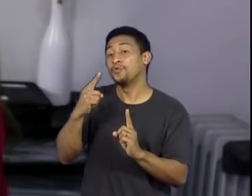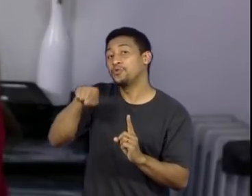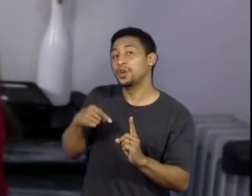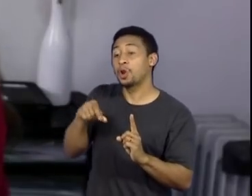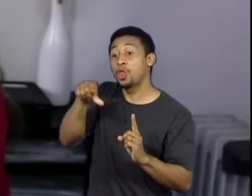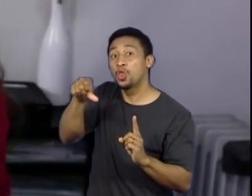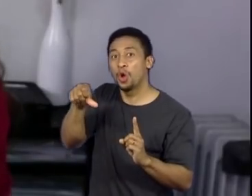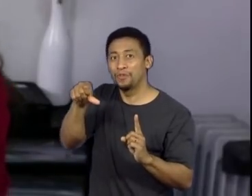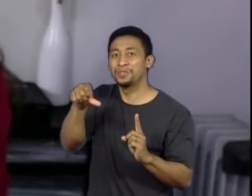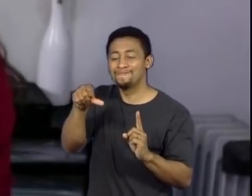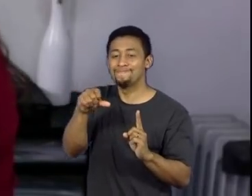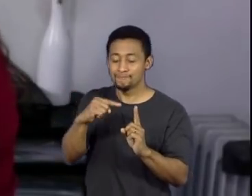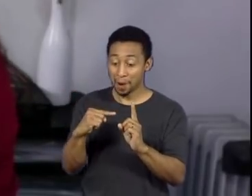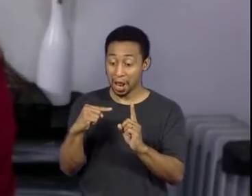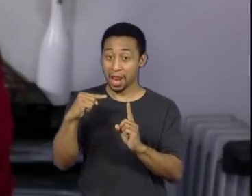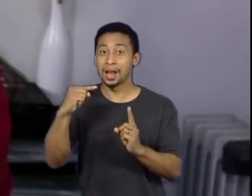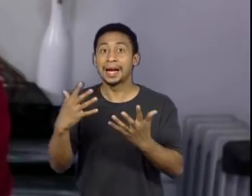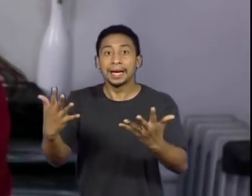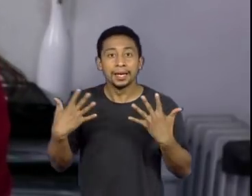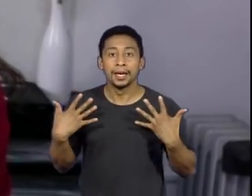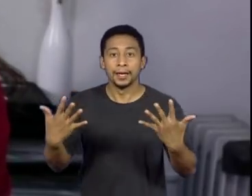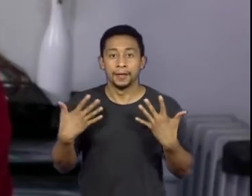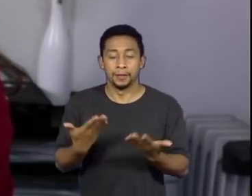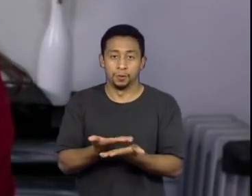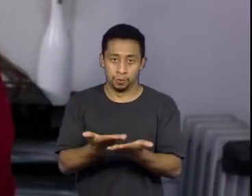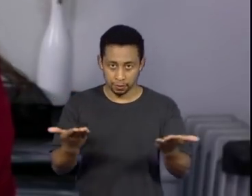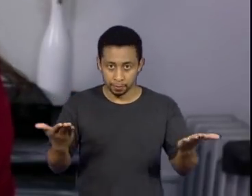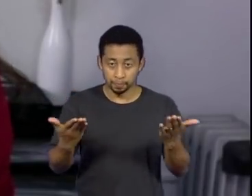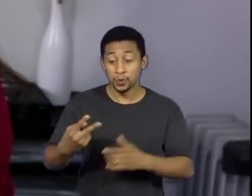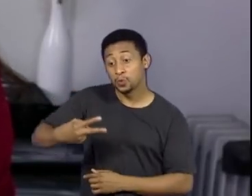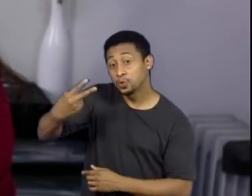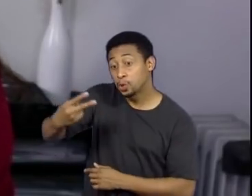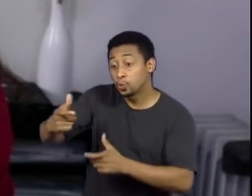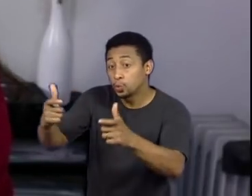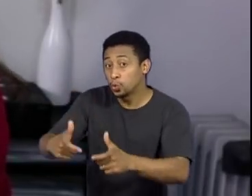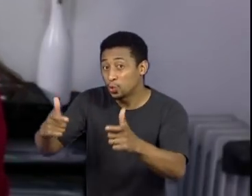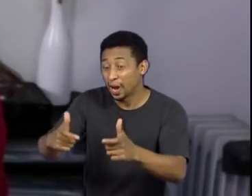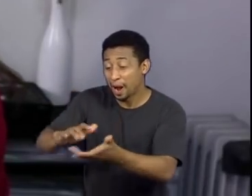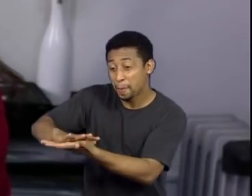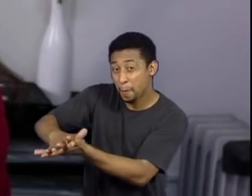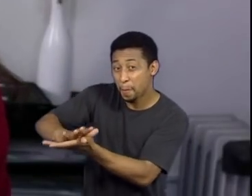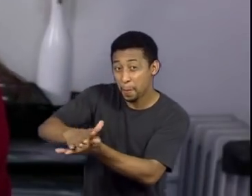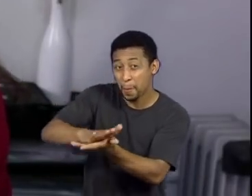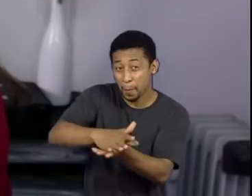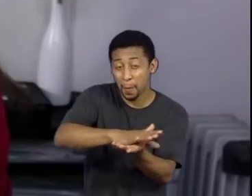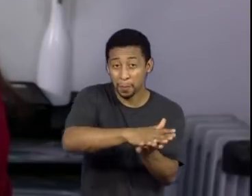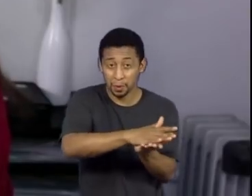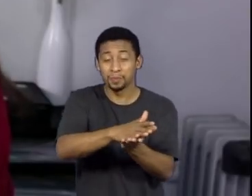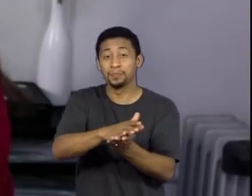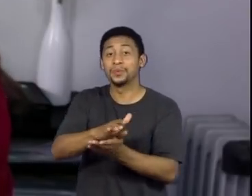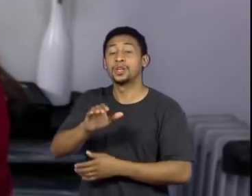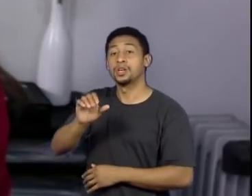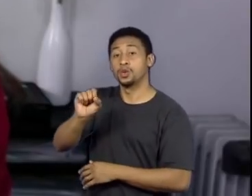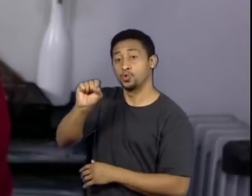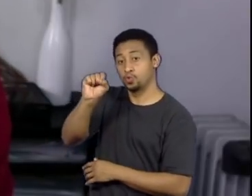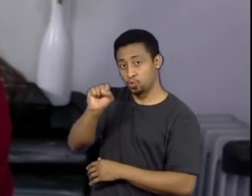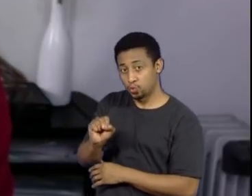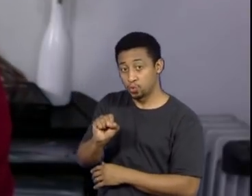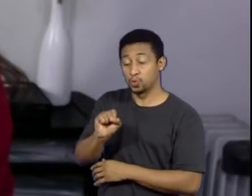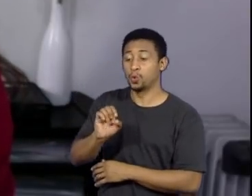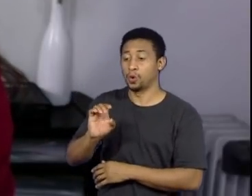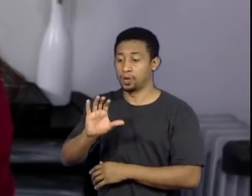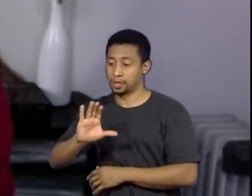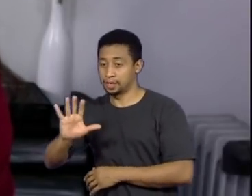quase 2. Quando a gente olha a segunda região mais desmatada, que é a região sudeste, ela